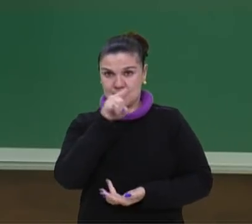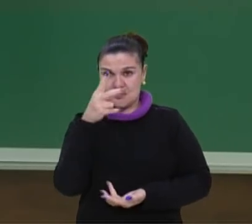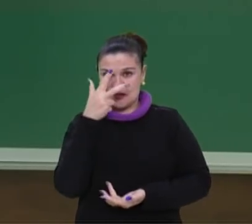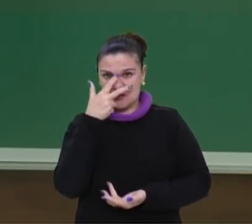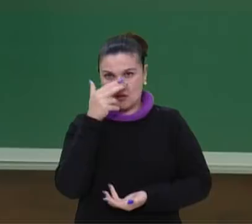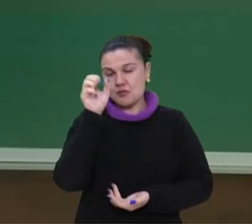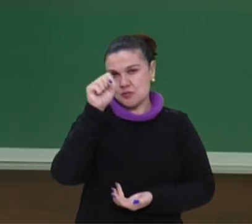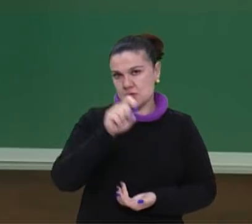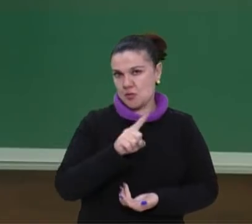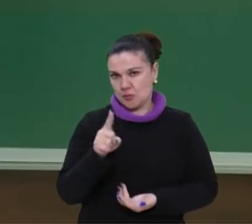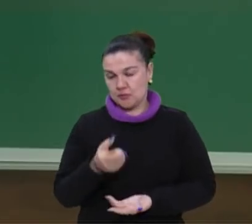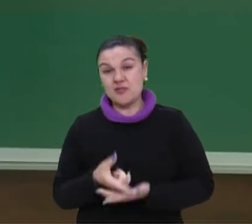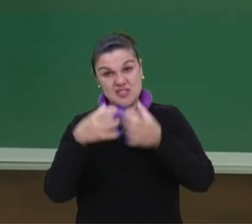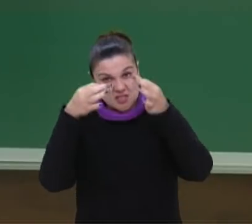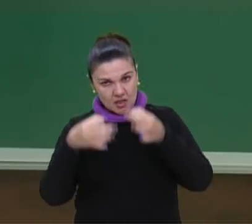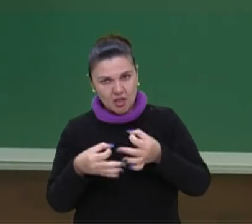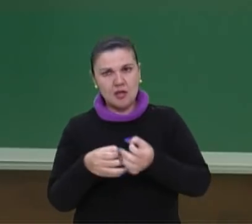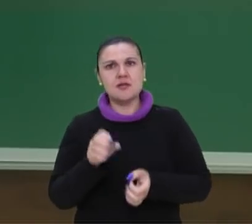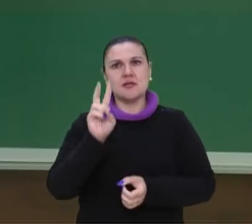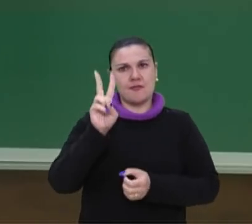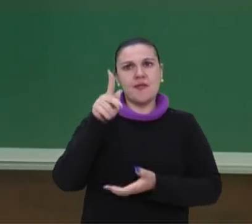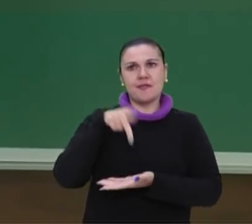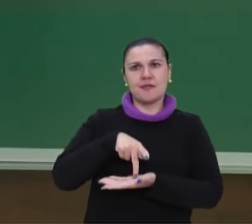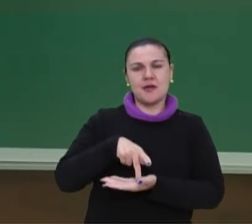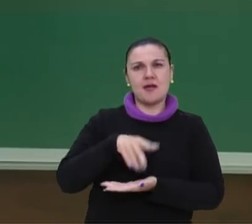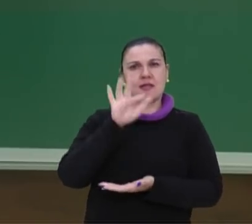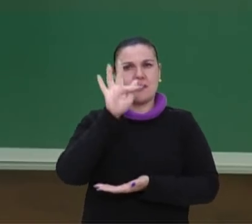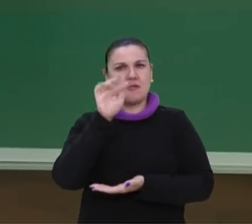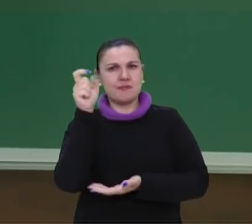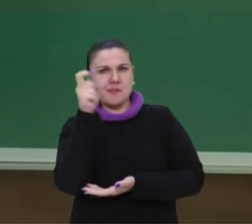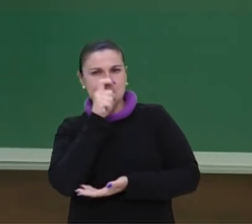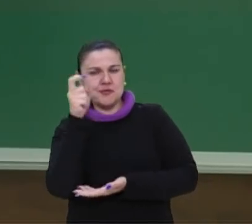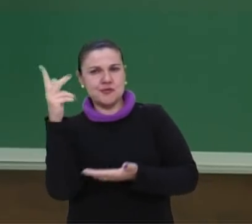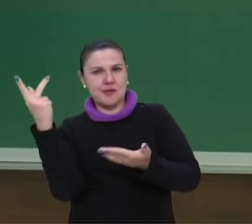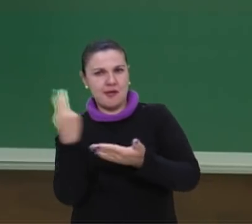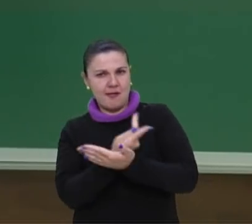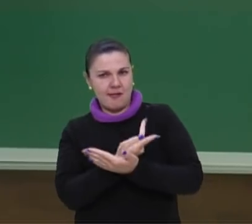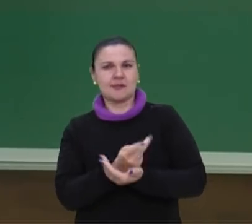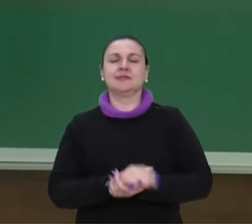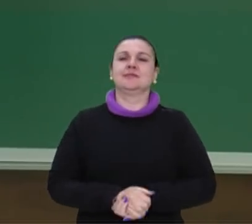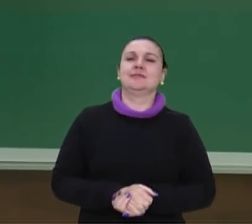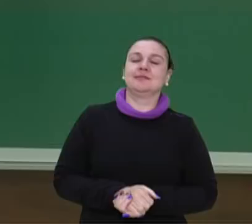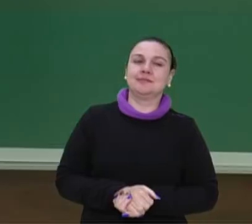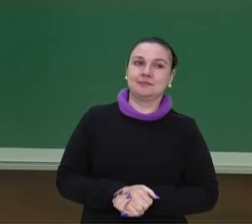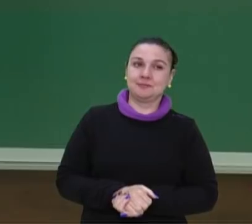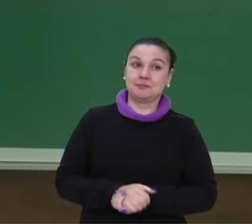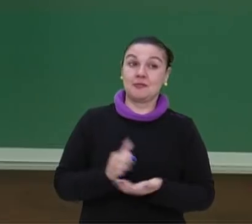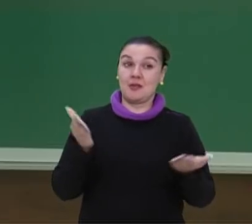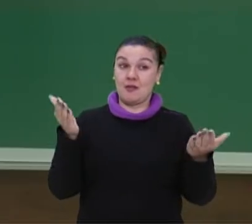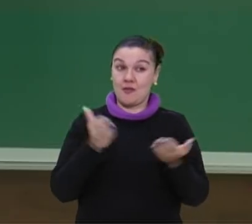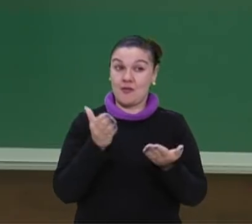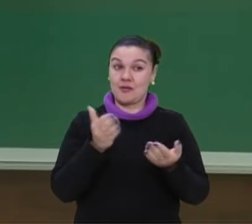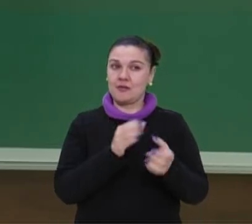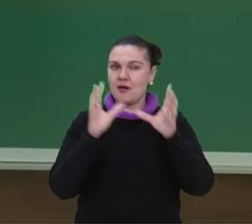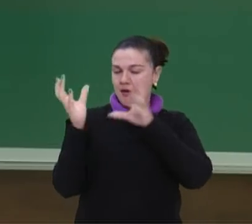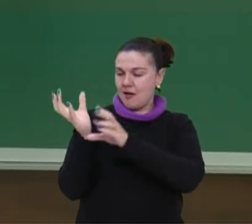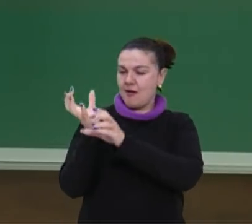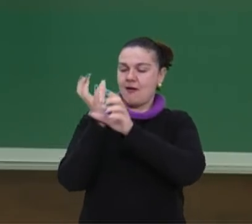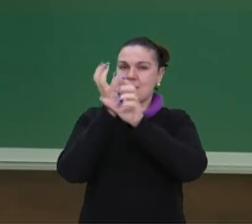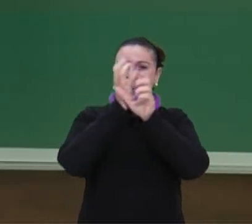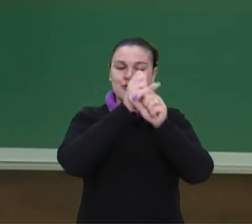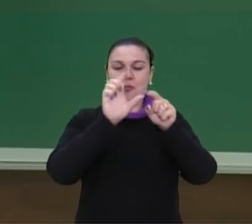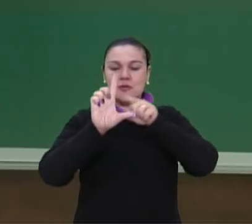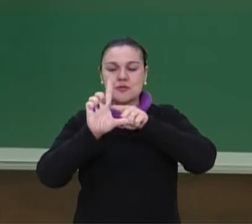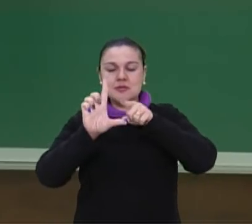Acho não, né? Tem que ter certeza. Colocam um V de verdadeiro e se vocês têm certeza que é falso, colocam um F. Segunda sentença.